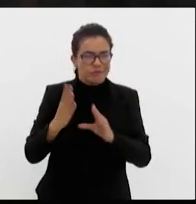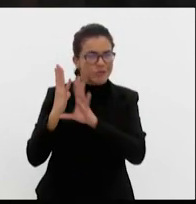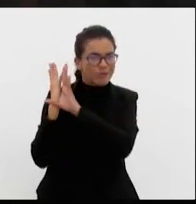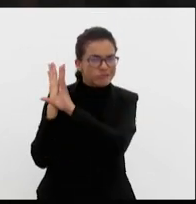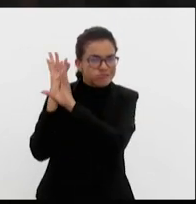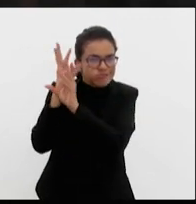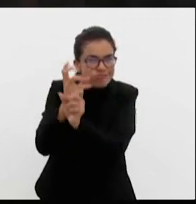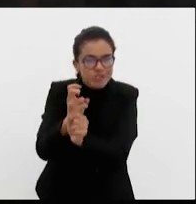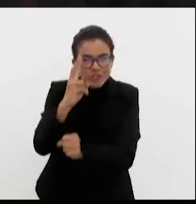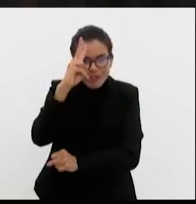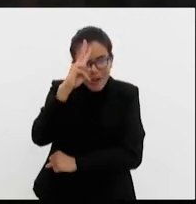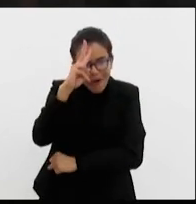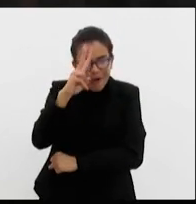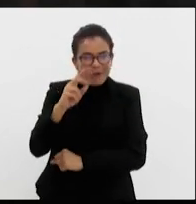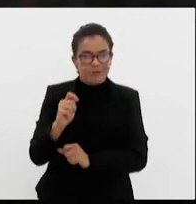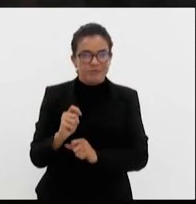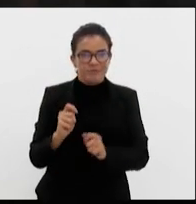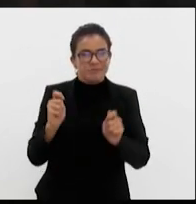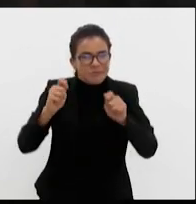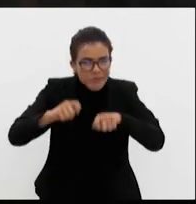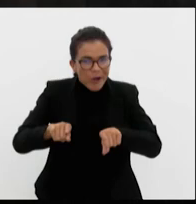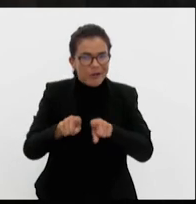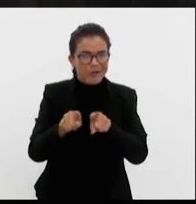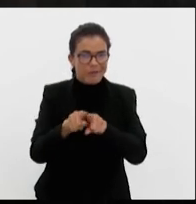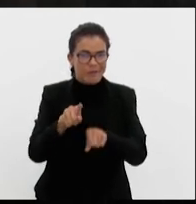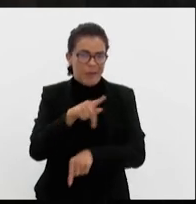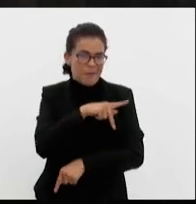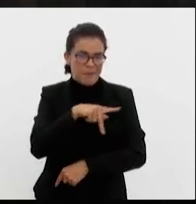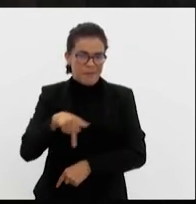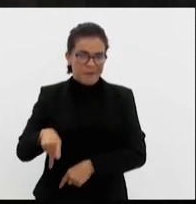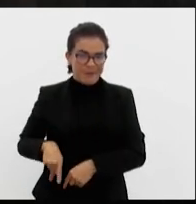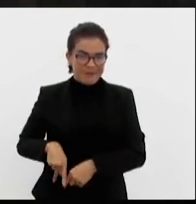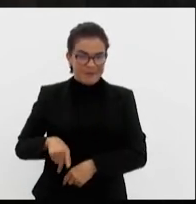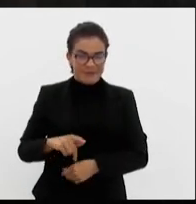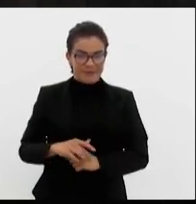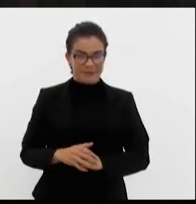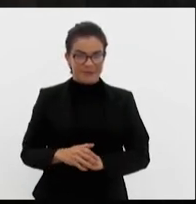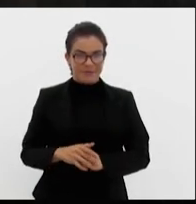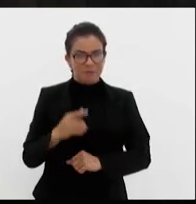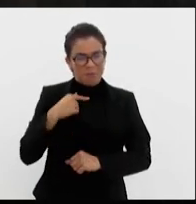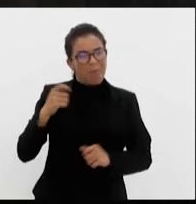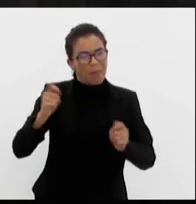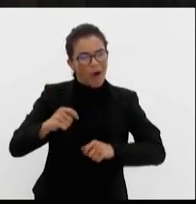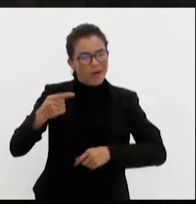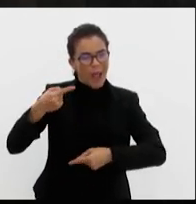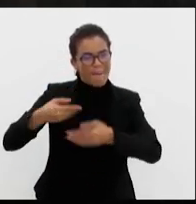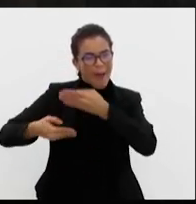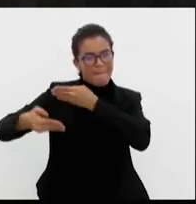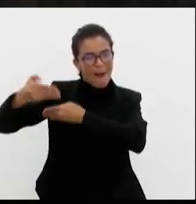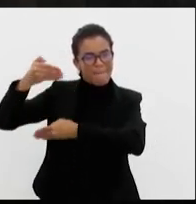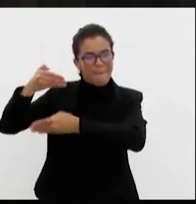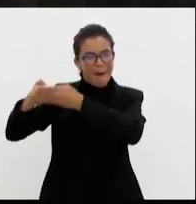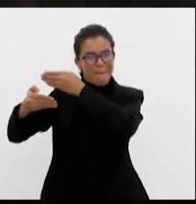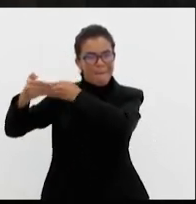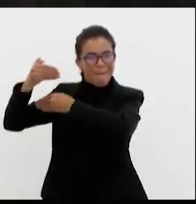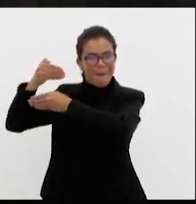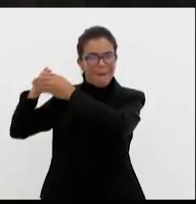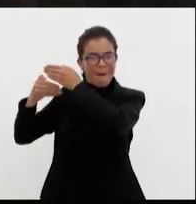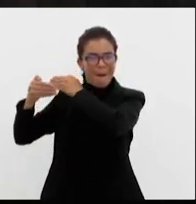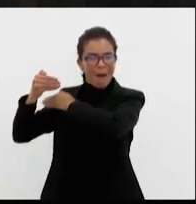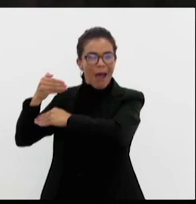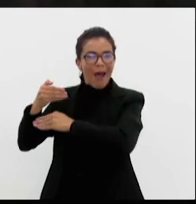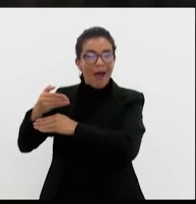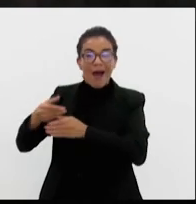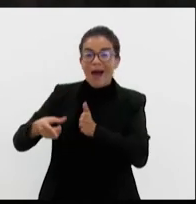Historicamente, pode pegar qualquer presidente de plantão, qualquer. Pode voltar até antes da Carta de